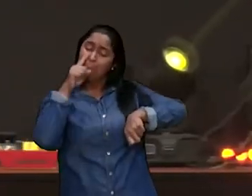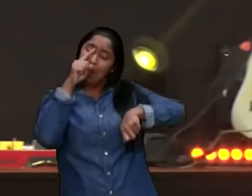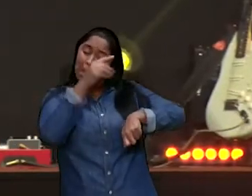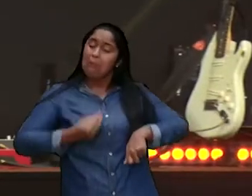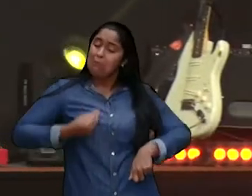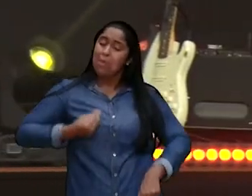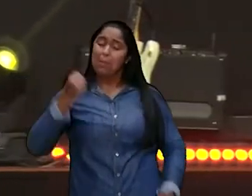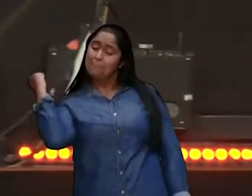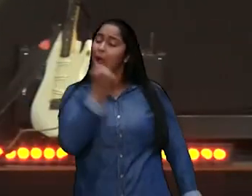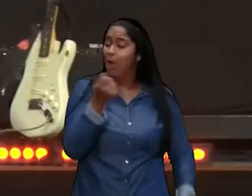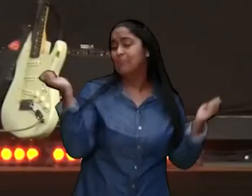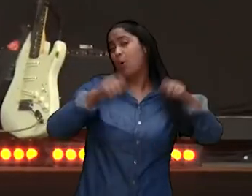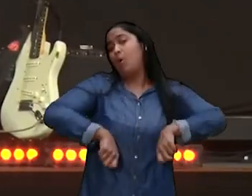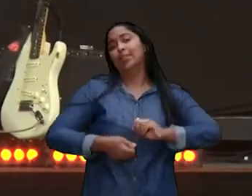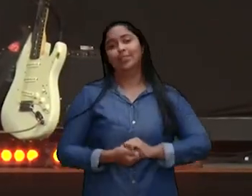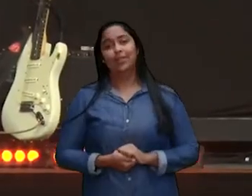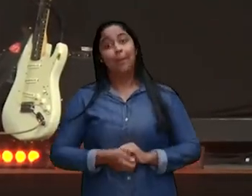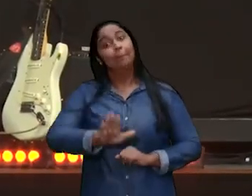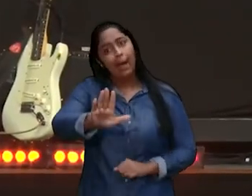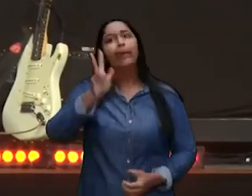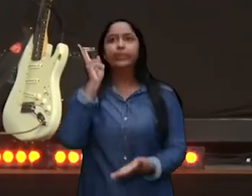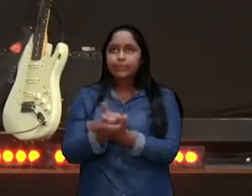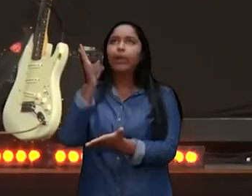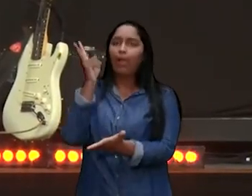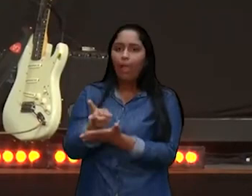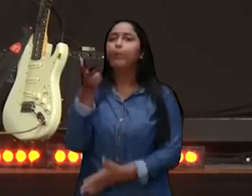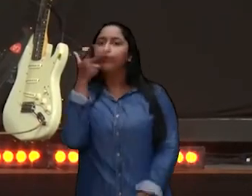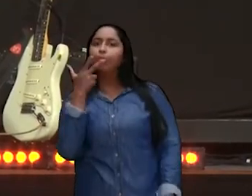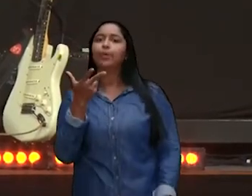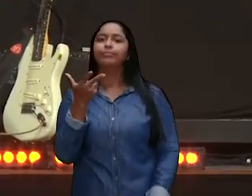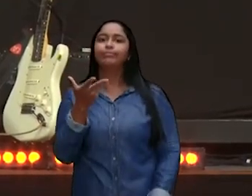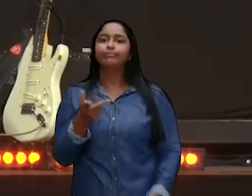diz que não é bêbado mas bebe todo dia socialmente